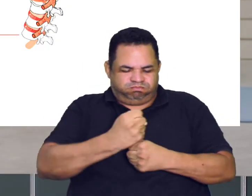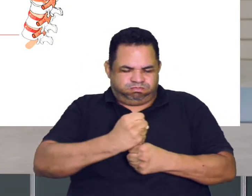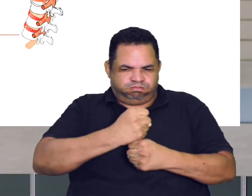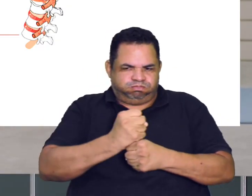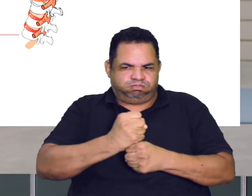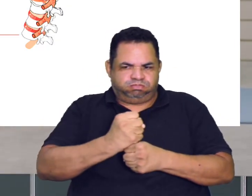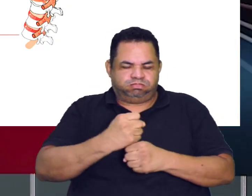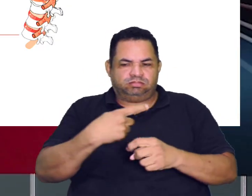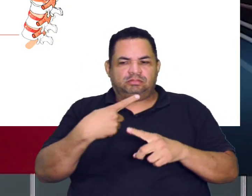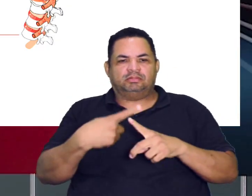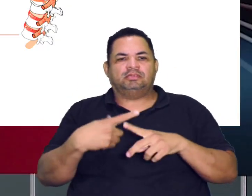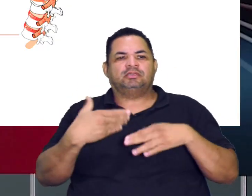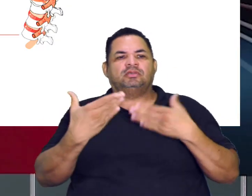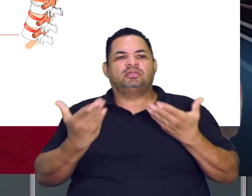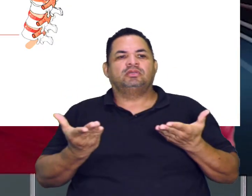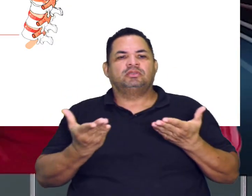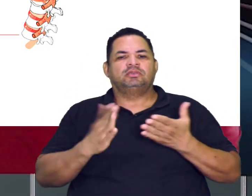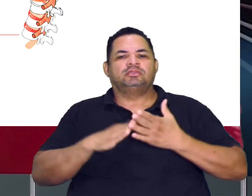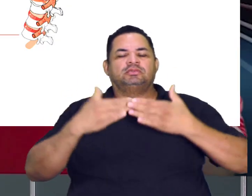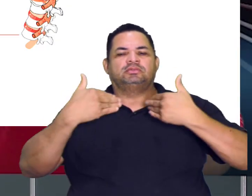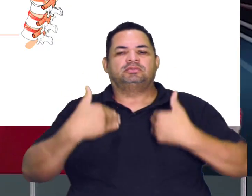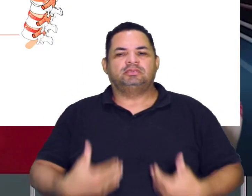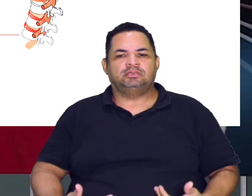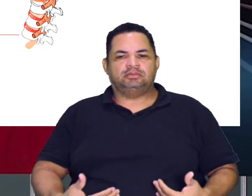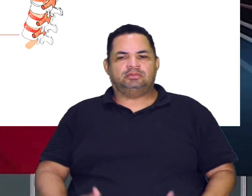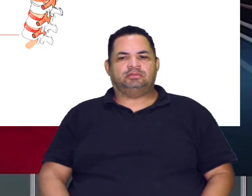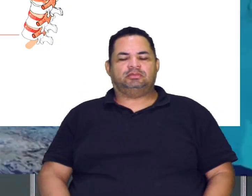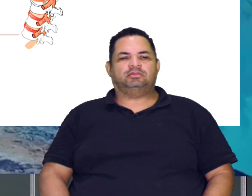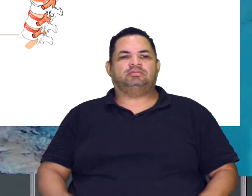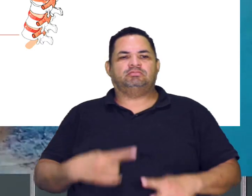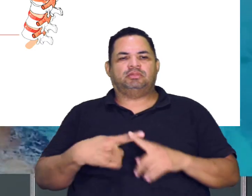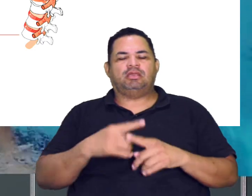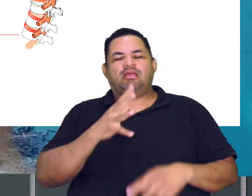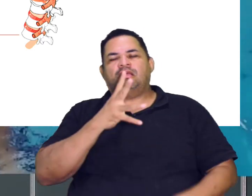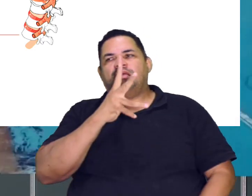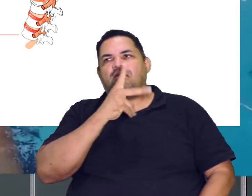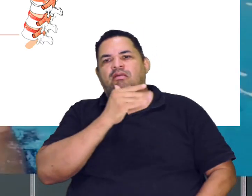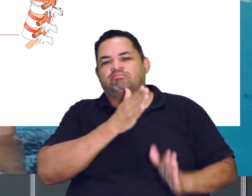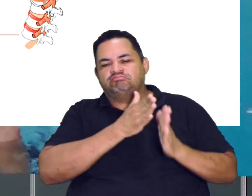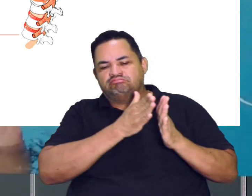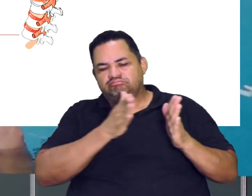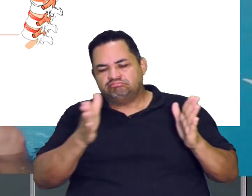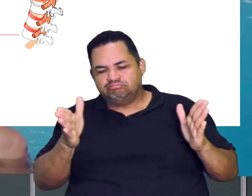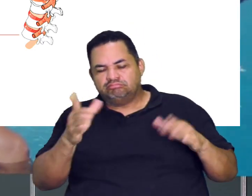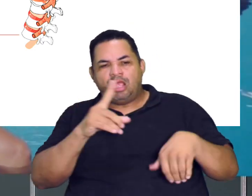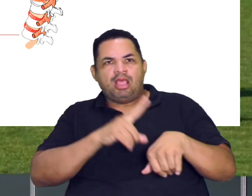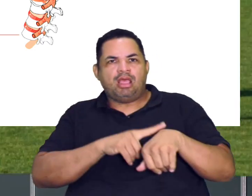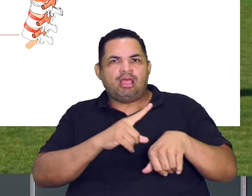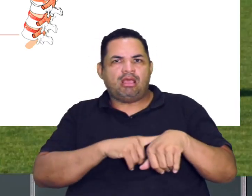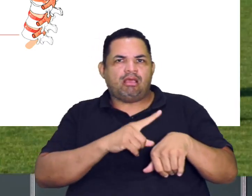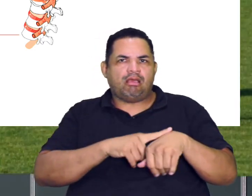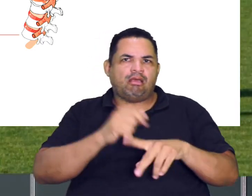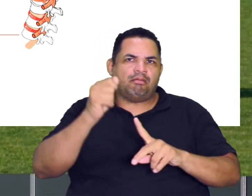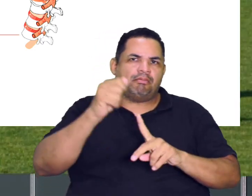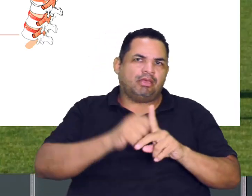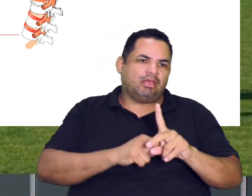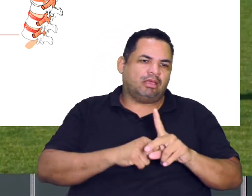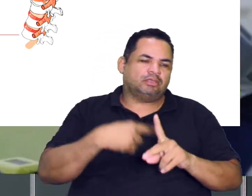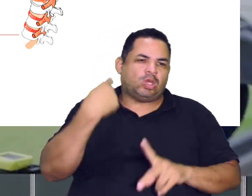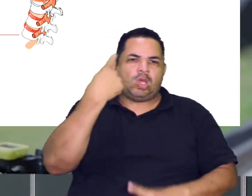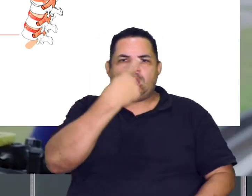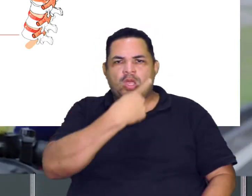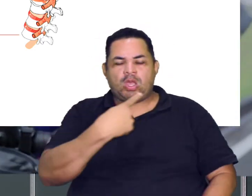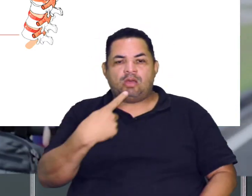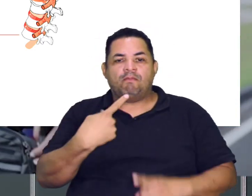vértebras. E quando eu fico muito tempo numa posição errada, por longos períodos, né? Por longos meses, isso